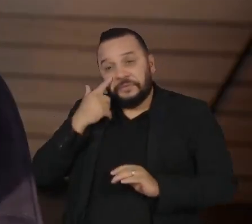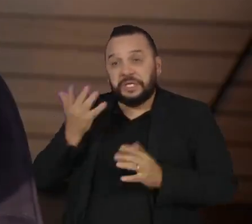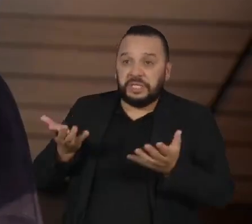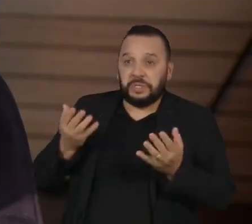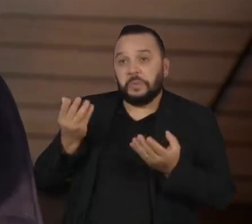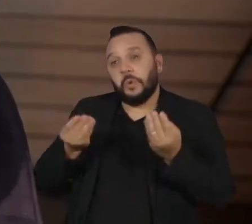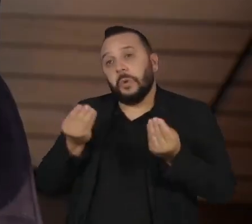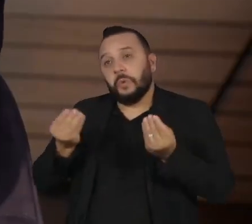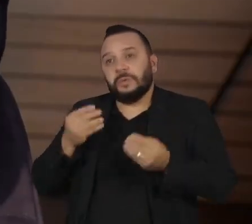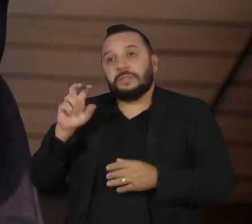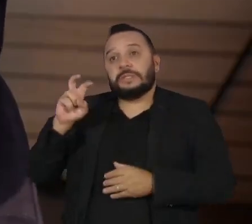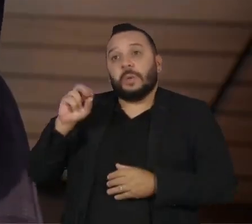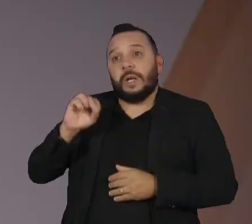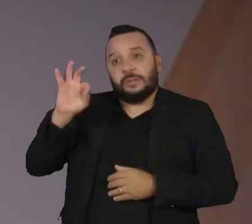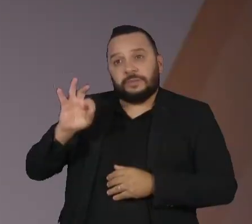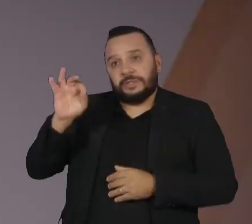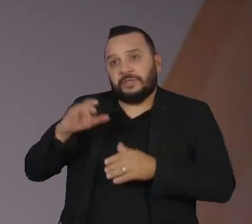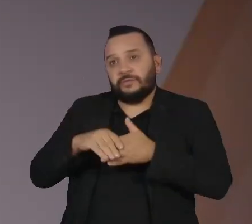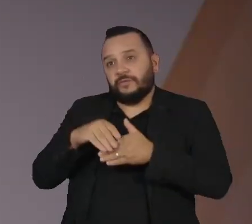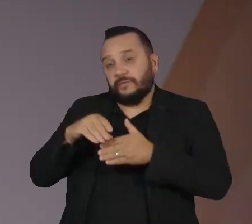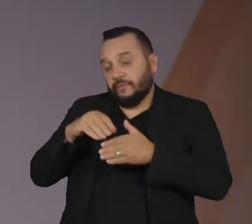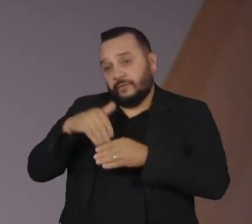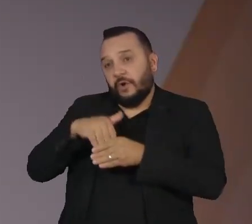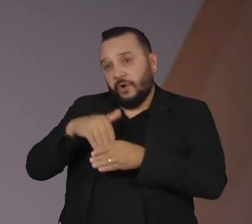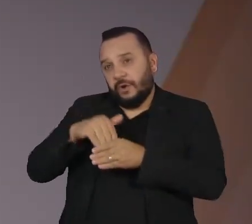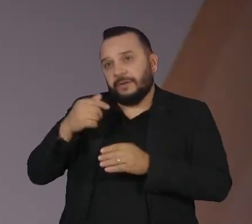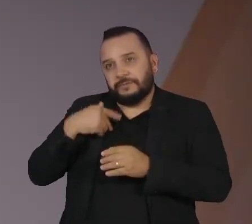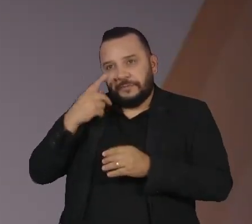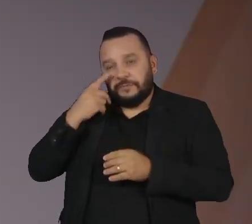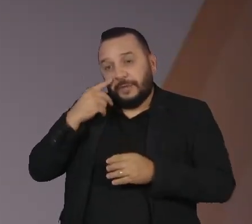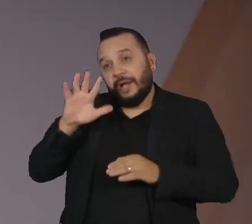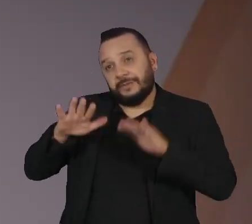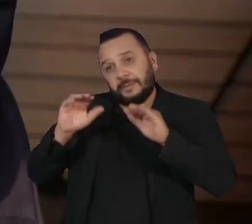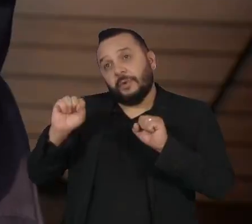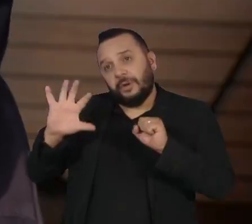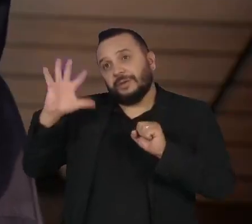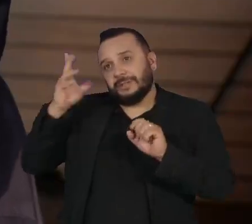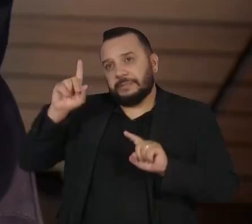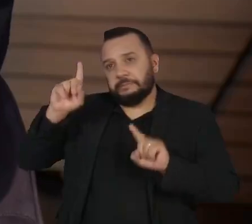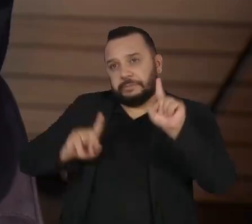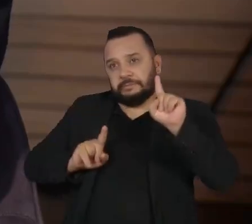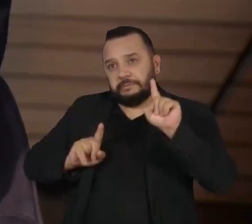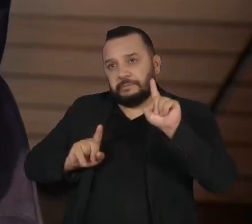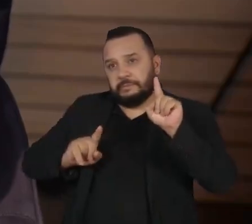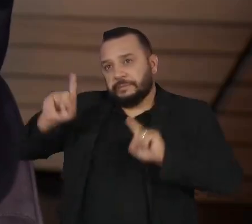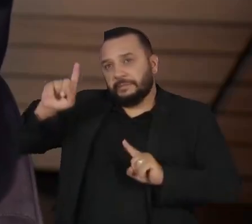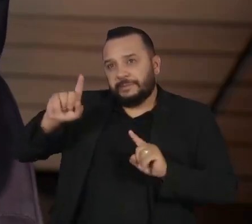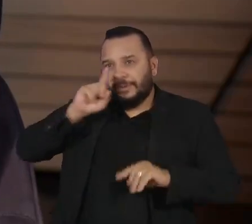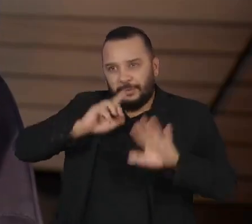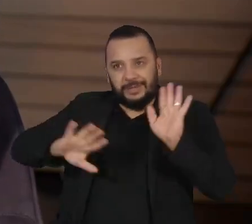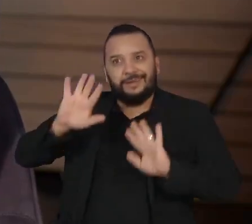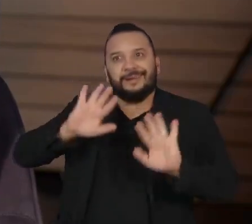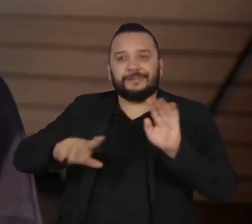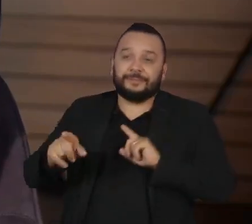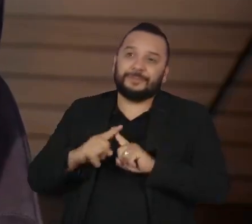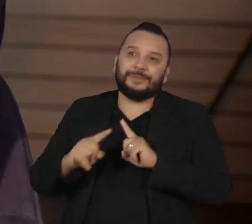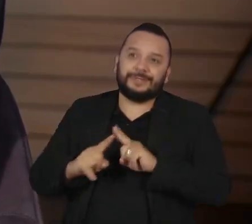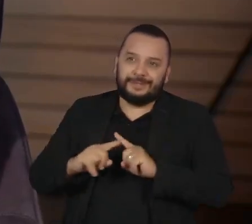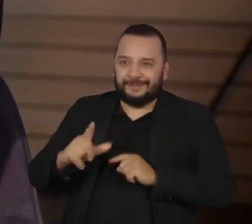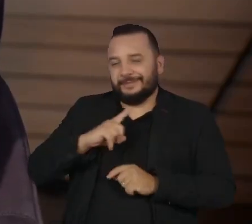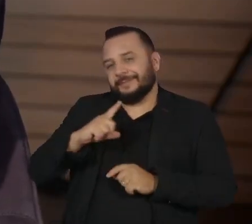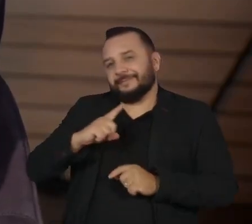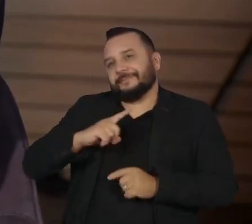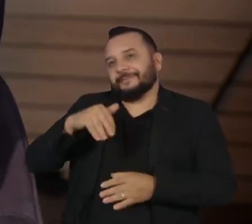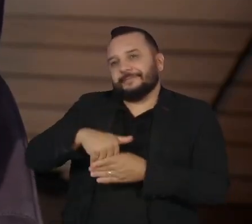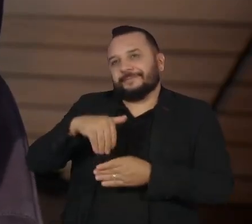dos votos, ou até um pouco mais, né? Só que aí a coisa vira. Então, eu ficaria com cautela, porque acho que é uma eleição, primeiro, que está muito